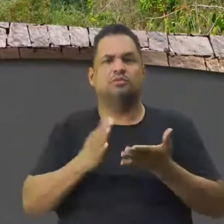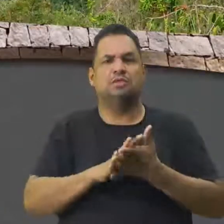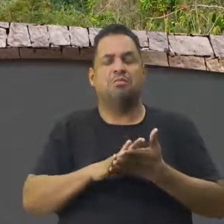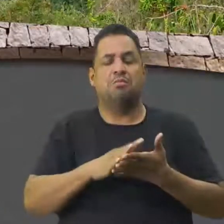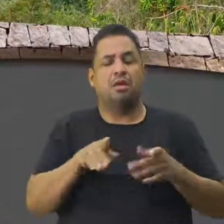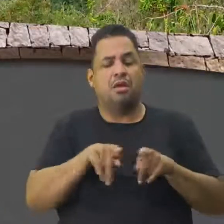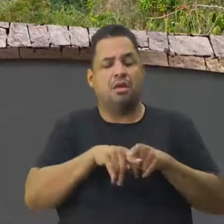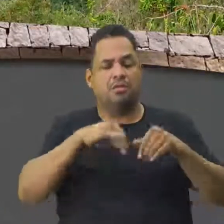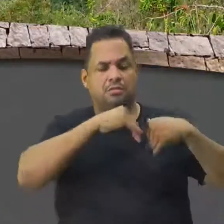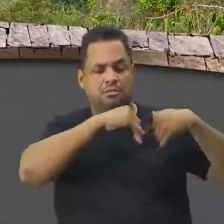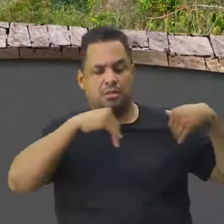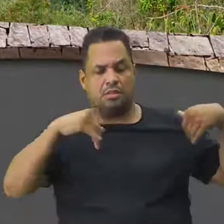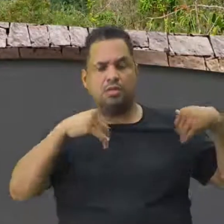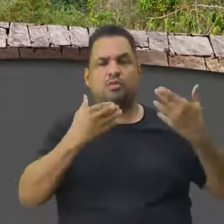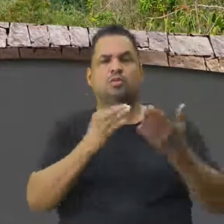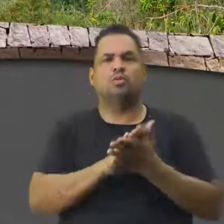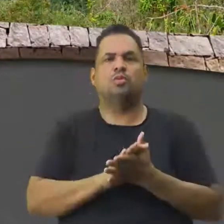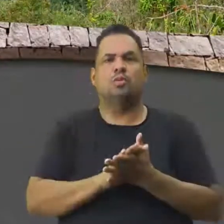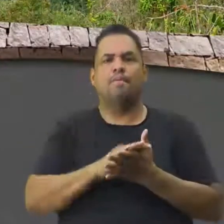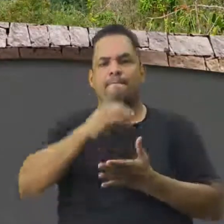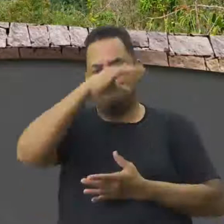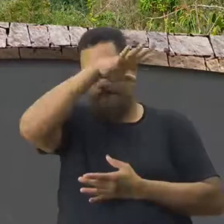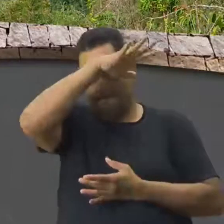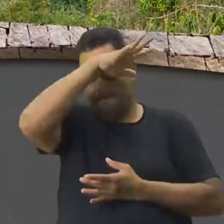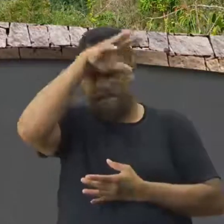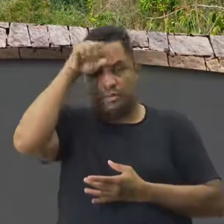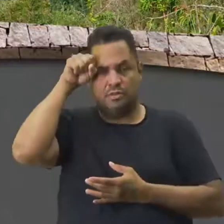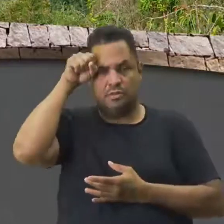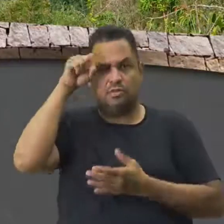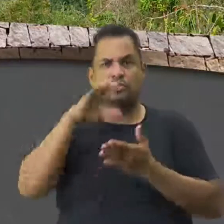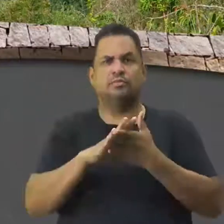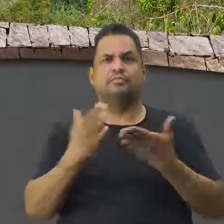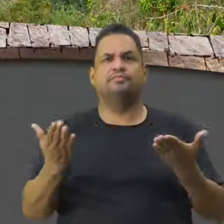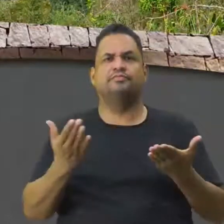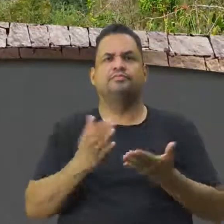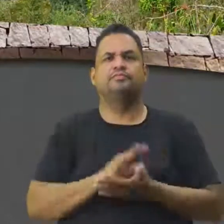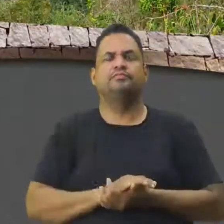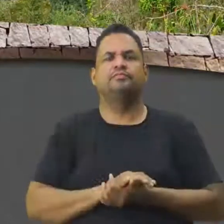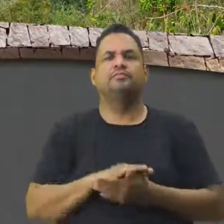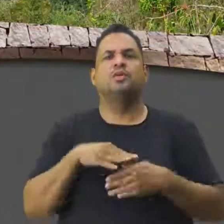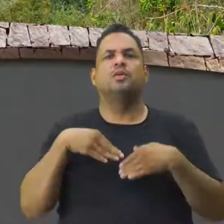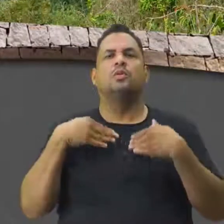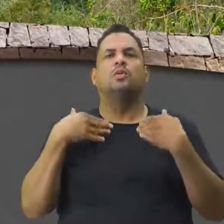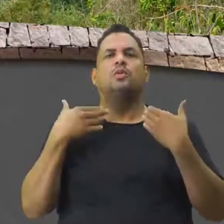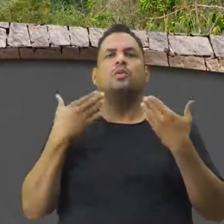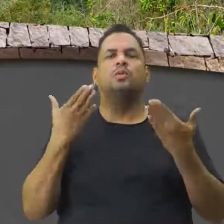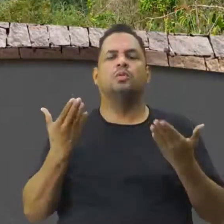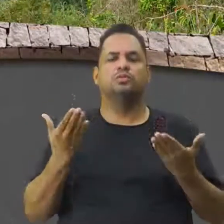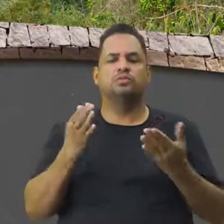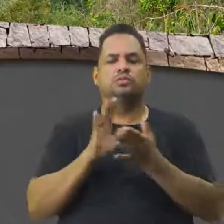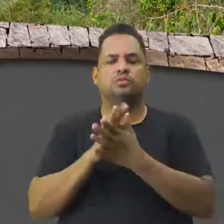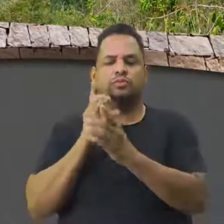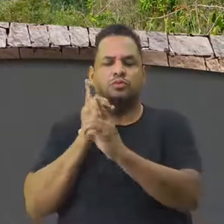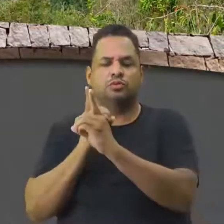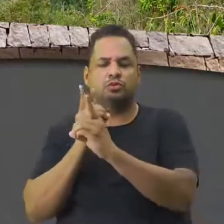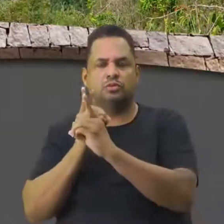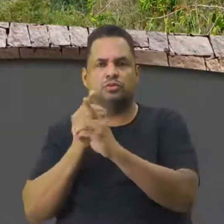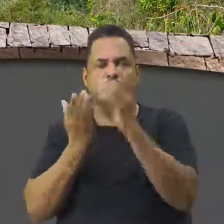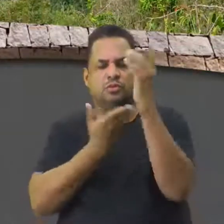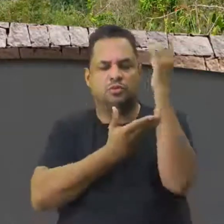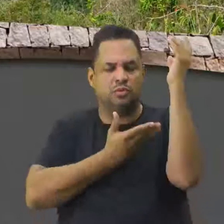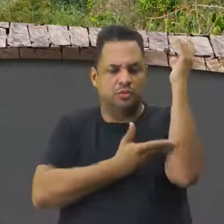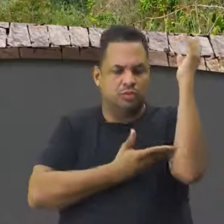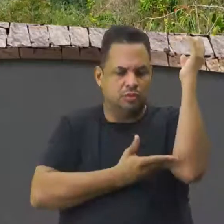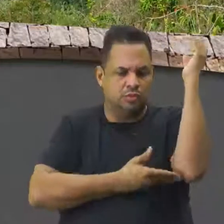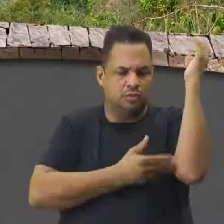Com o fim da Segunda Guerra Mundial e a descoberta da borracha sintética que